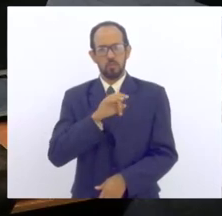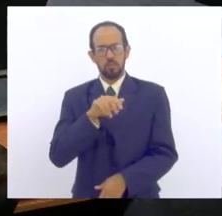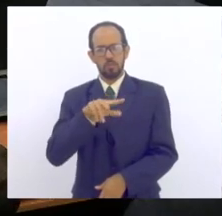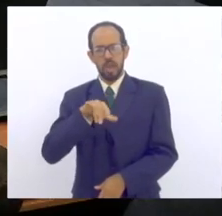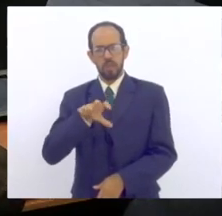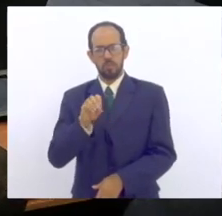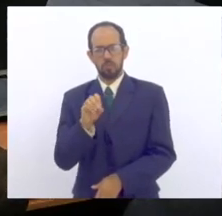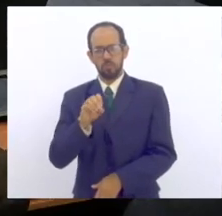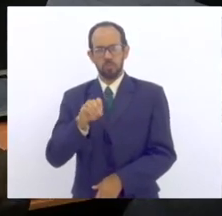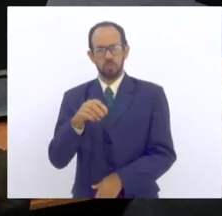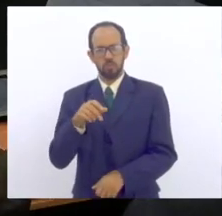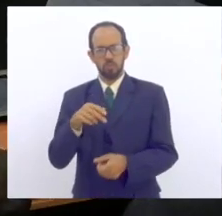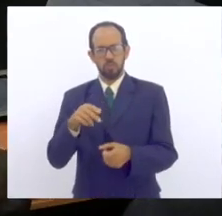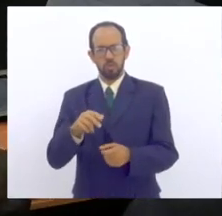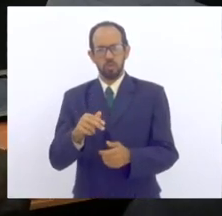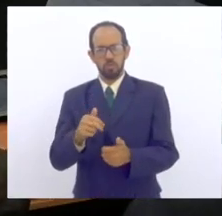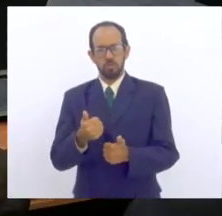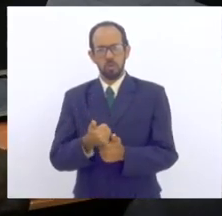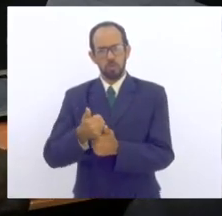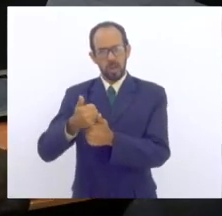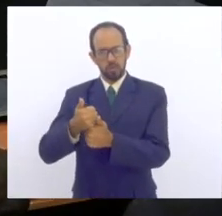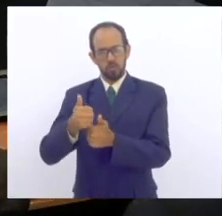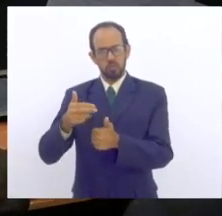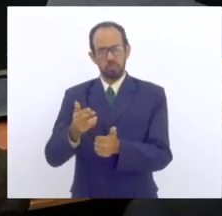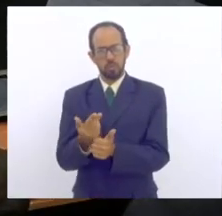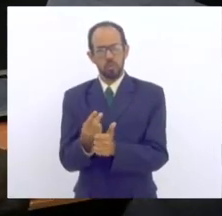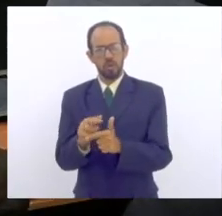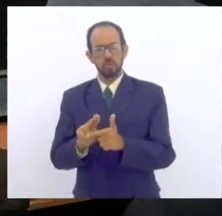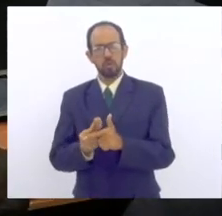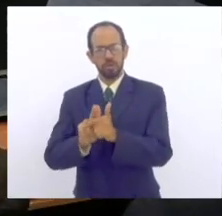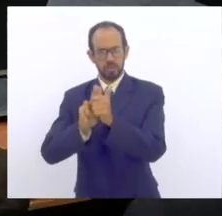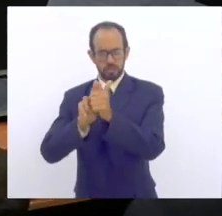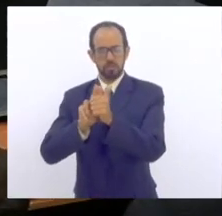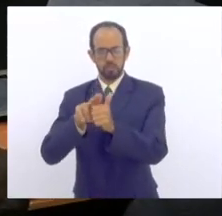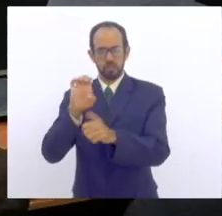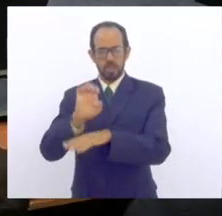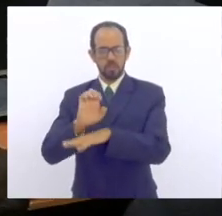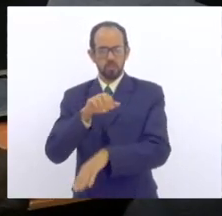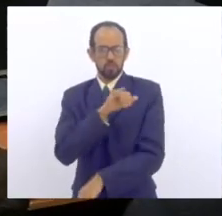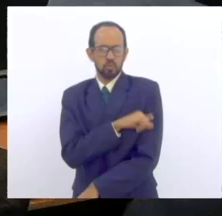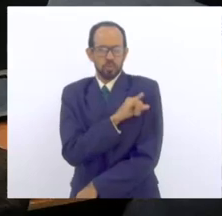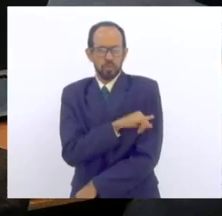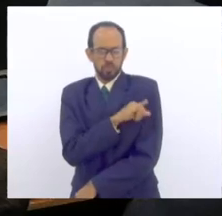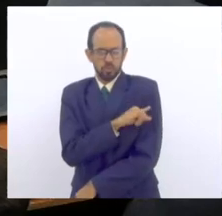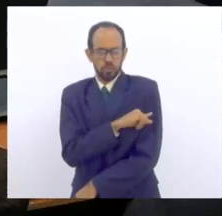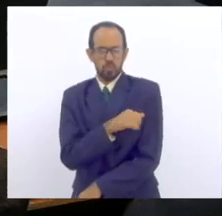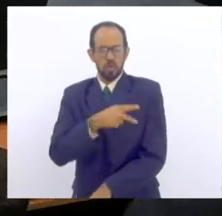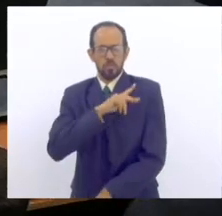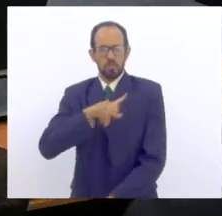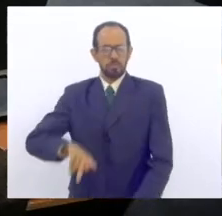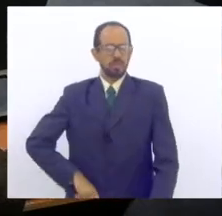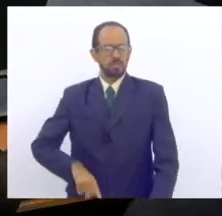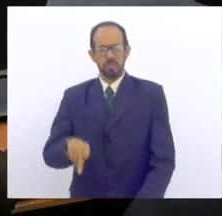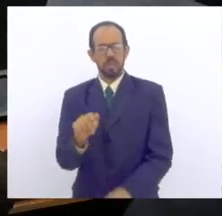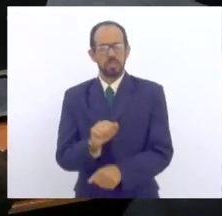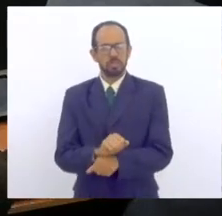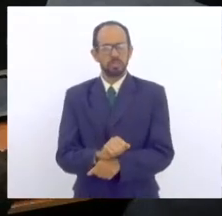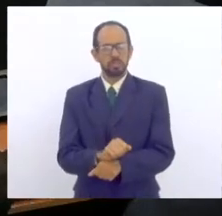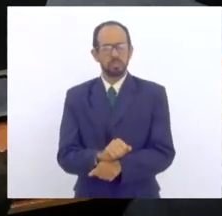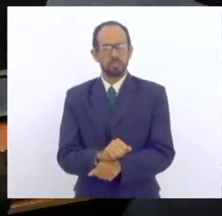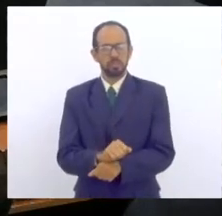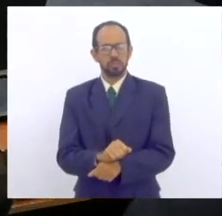procuradoria do Geraldo Estado do Rio de Janeiro a desembargadora Mônica sardas o presidente da